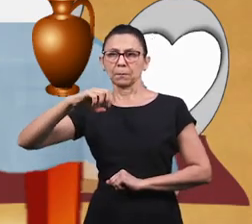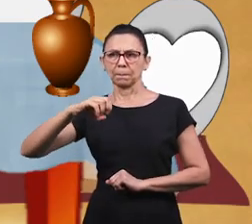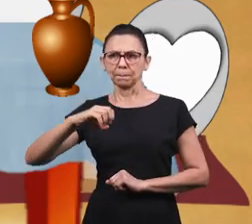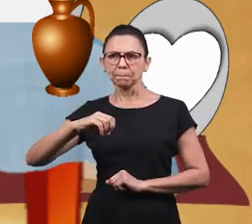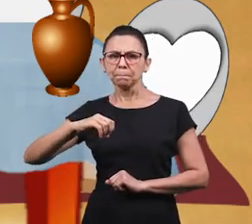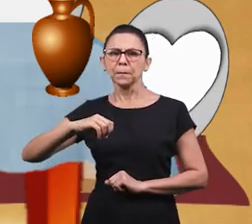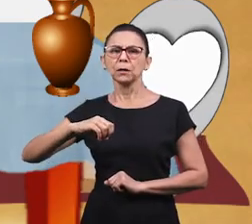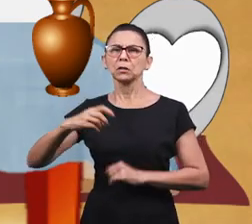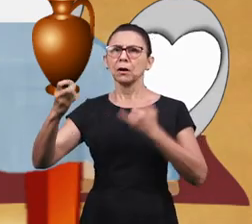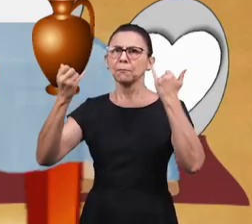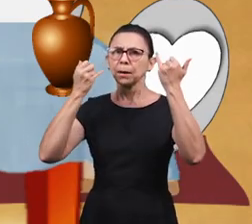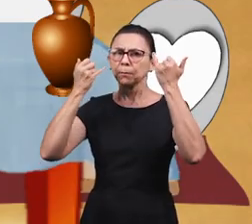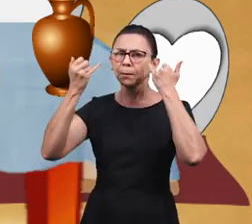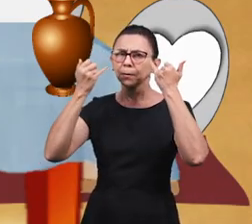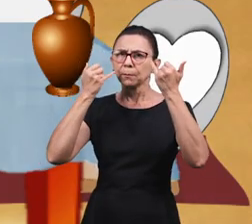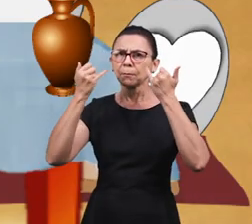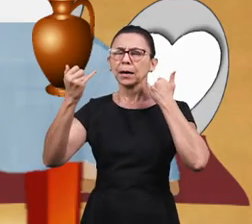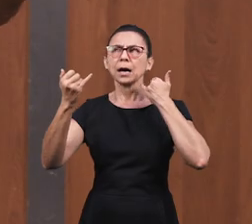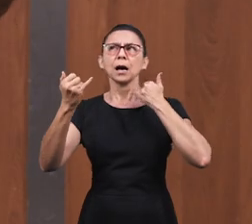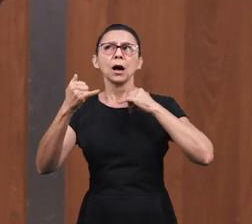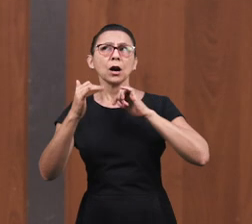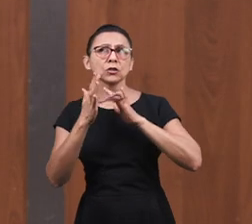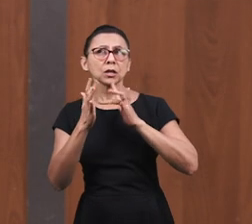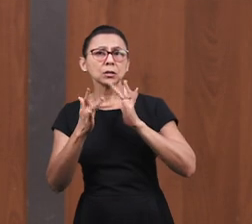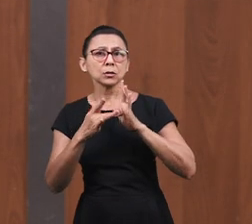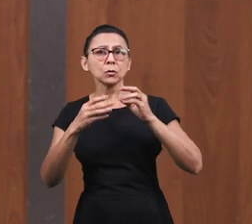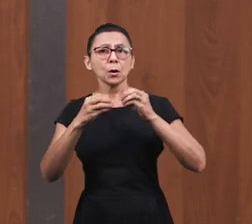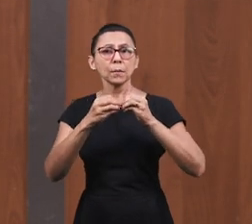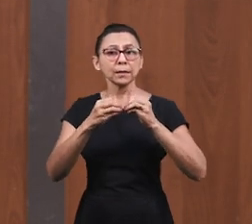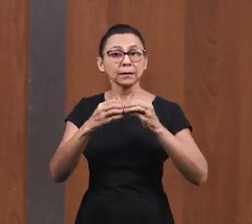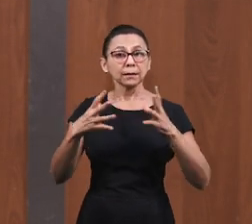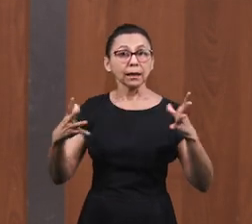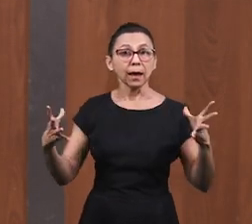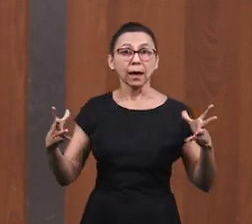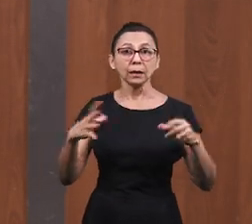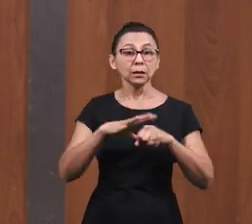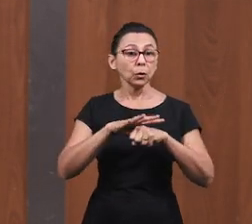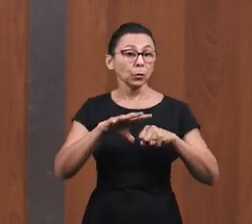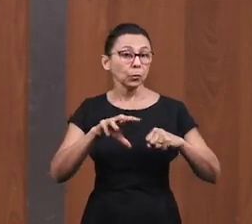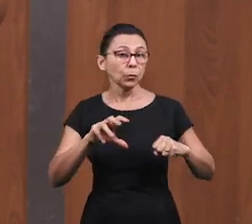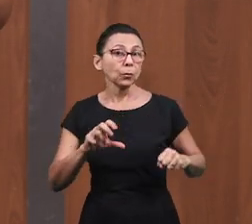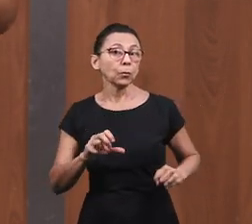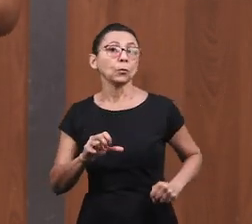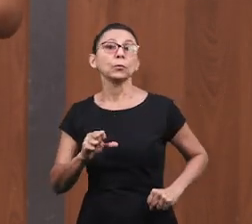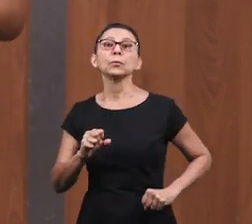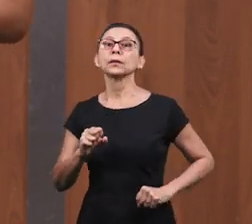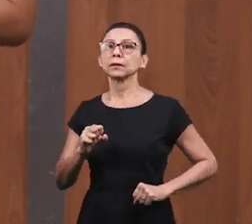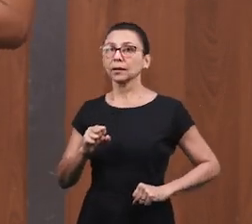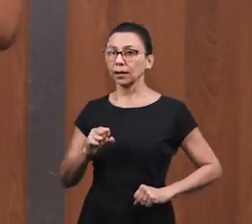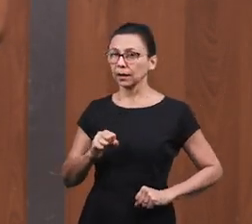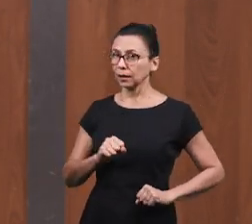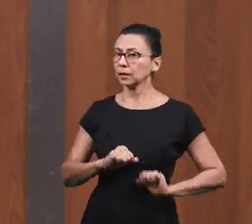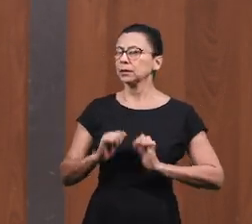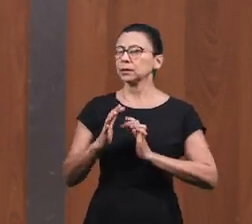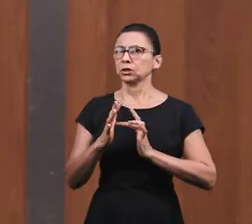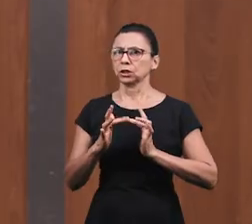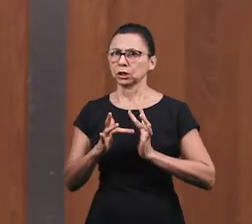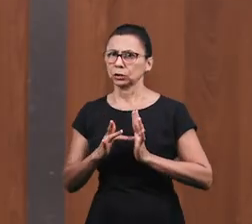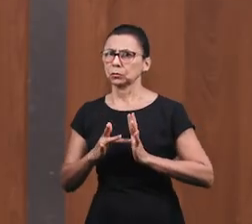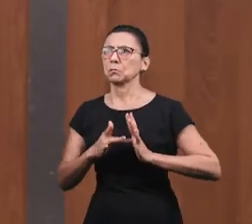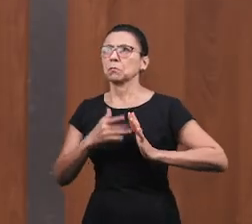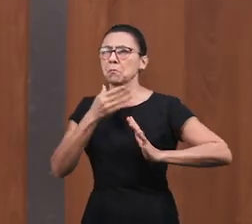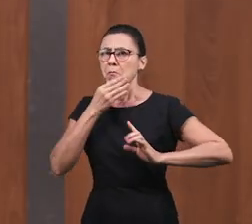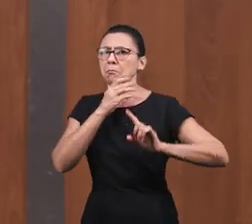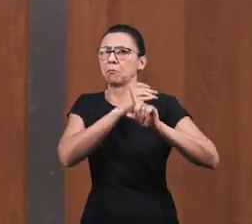de Jesus, tinha ouvido falar dos milagres, das maravilhas operadas pelo Senhor Jesus, de que Jesus